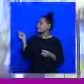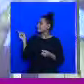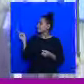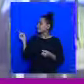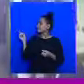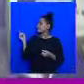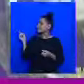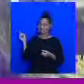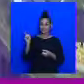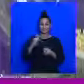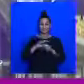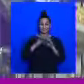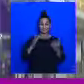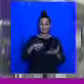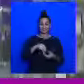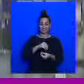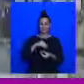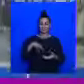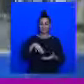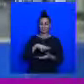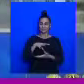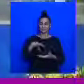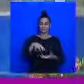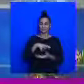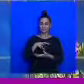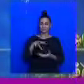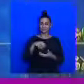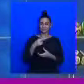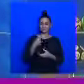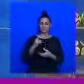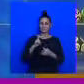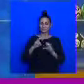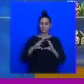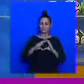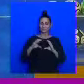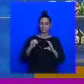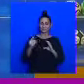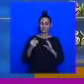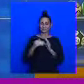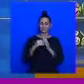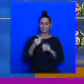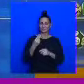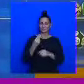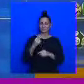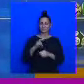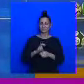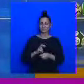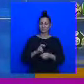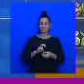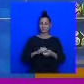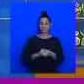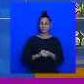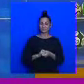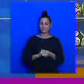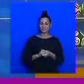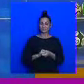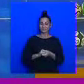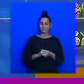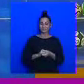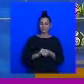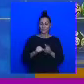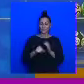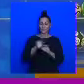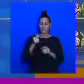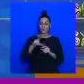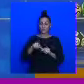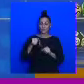Valendo! Globo carregado, embaralhando 25 bolas numeradas de 0 a 25.